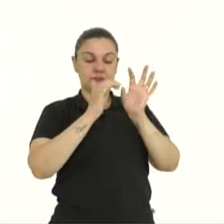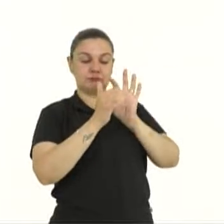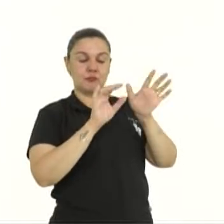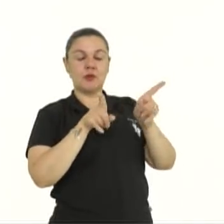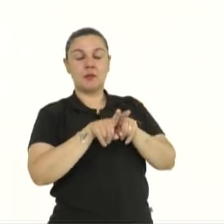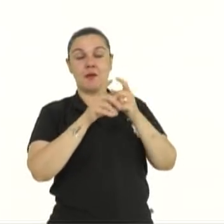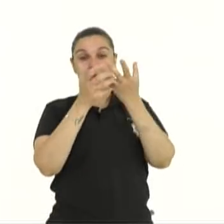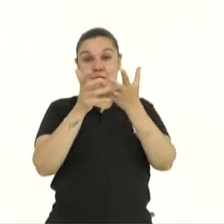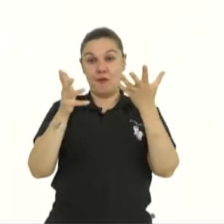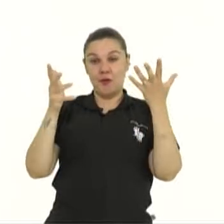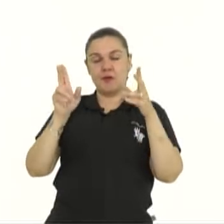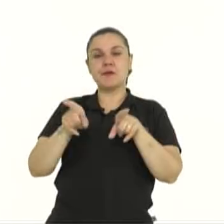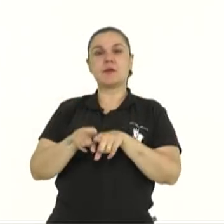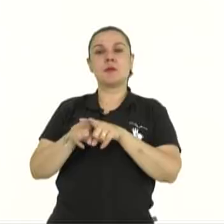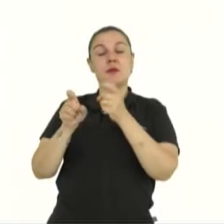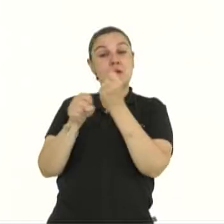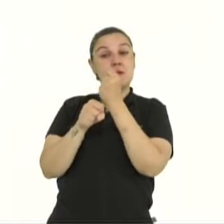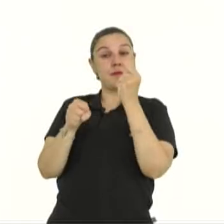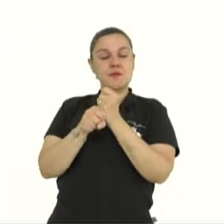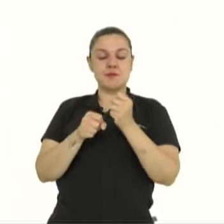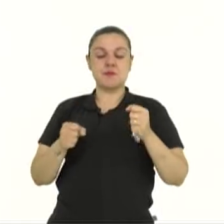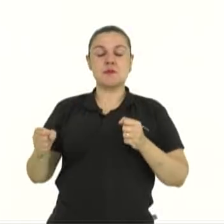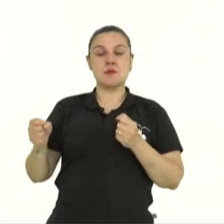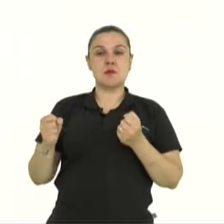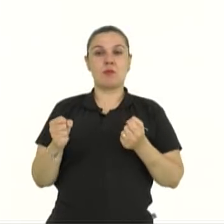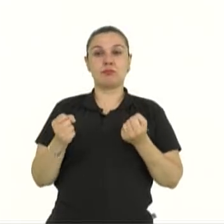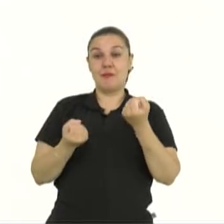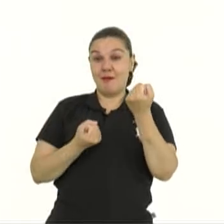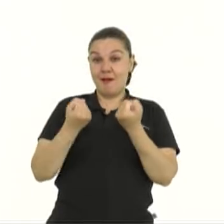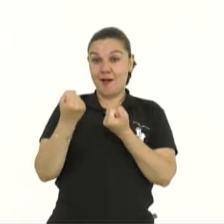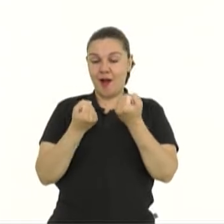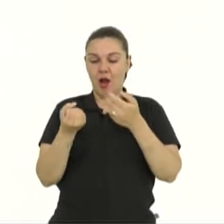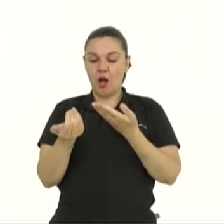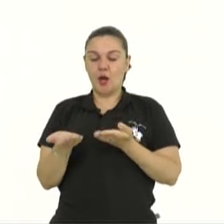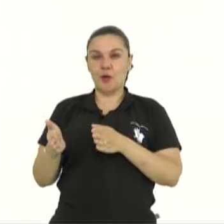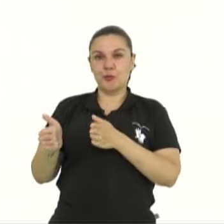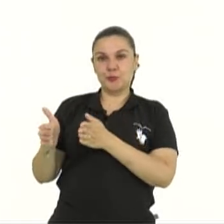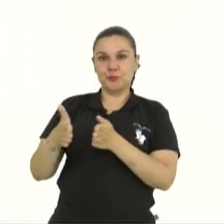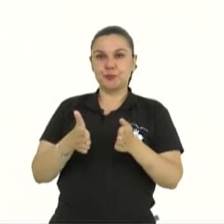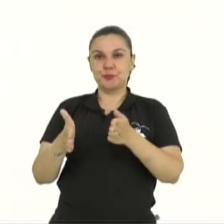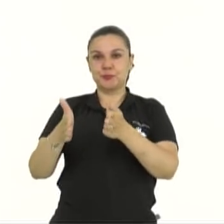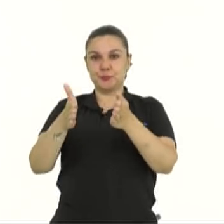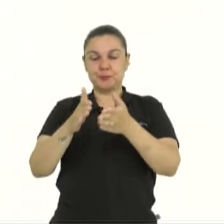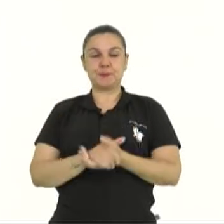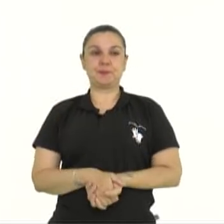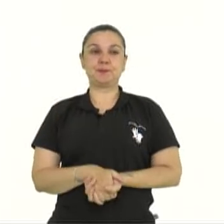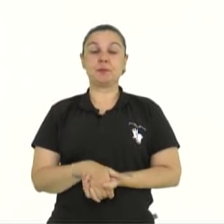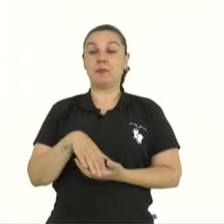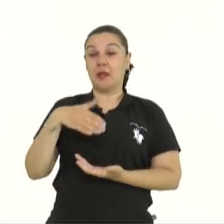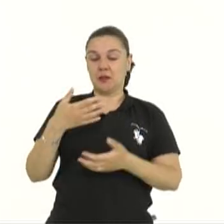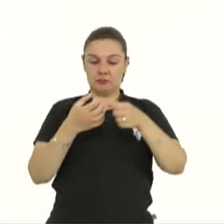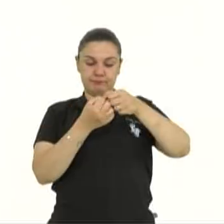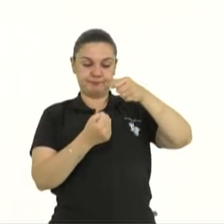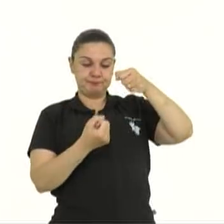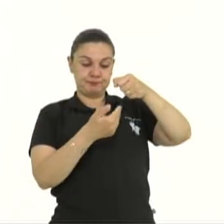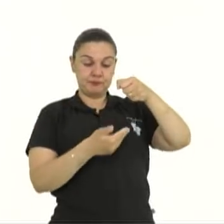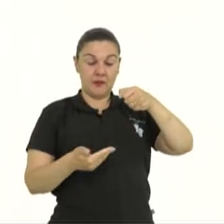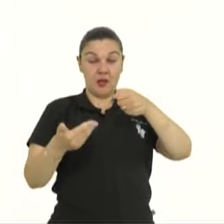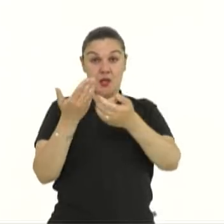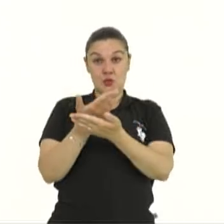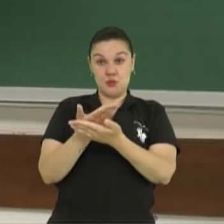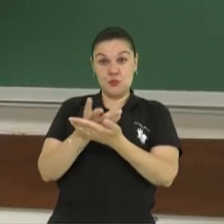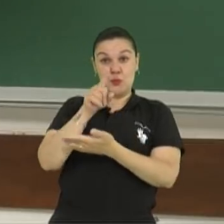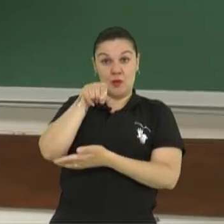até a construção de estradas, né? Então, a cartografia ela desenvolve esse